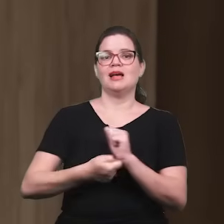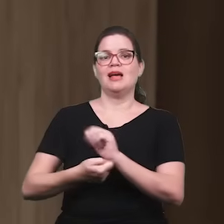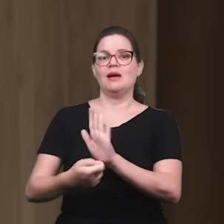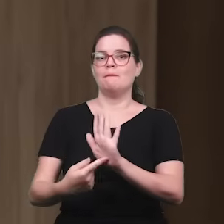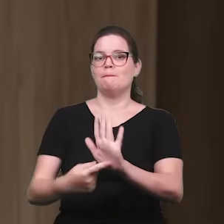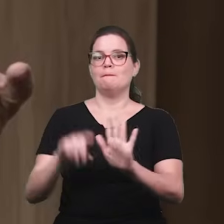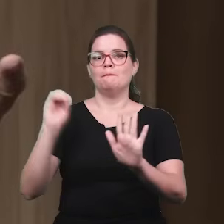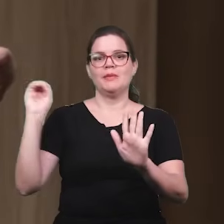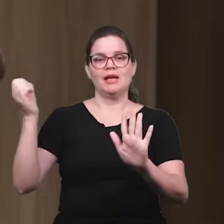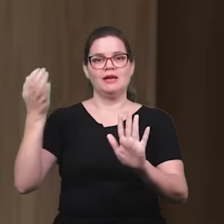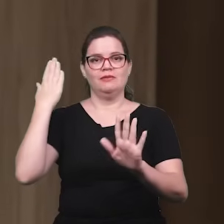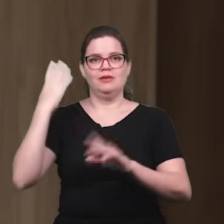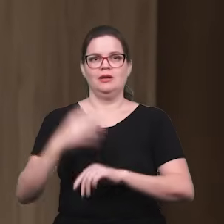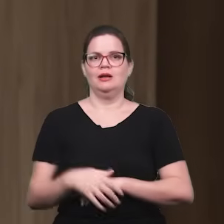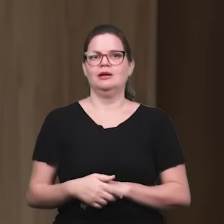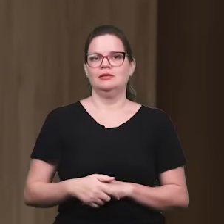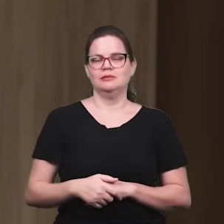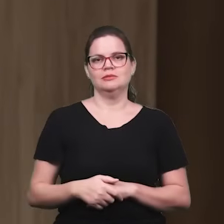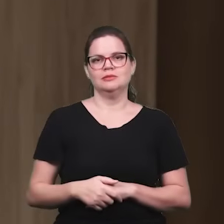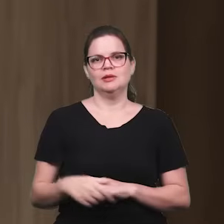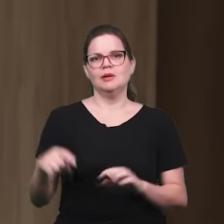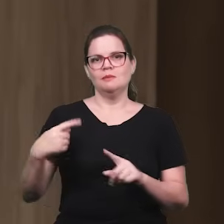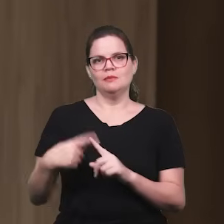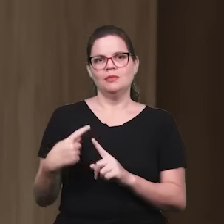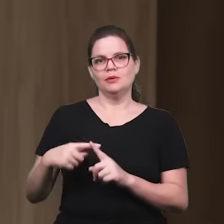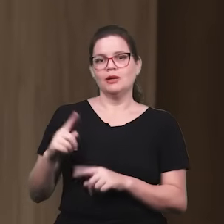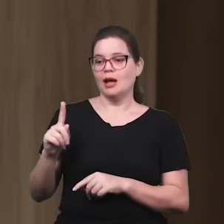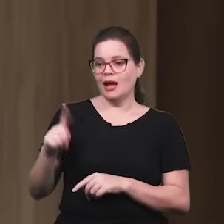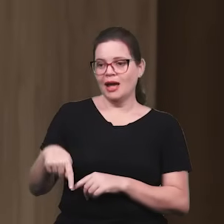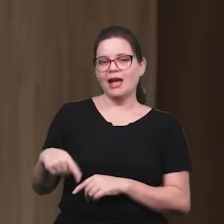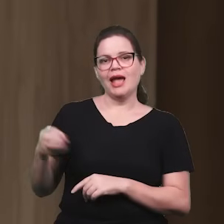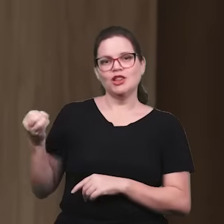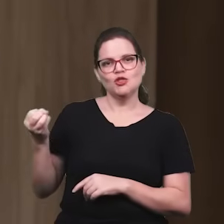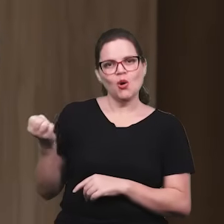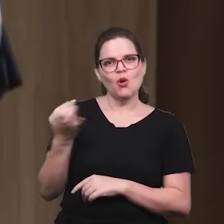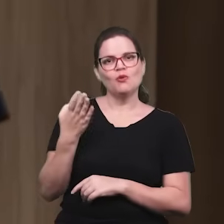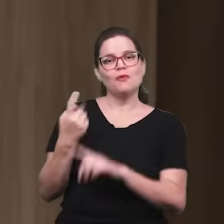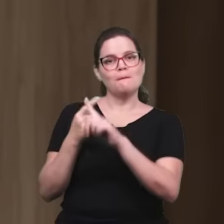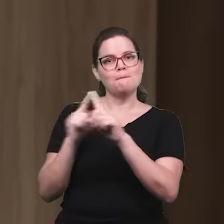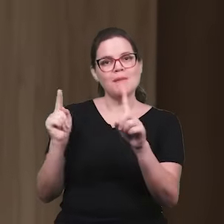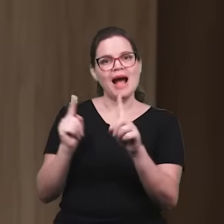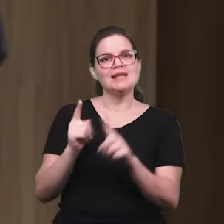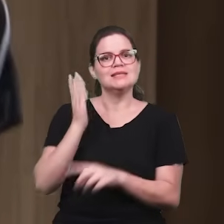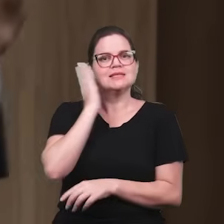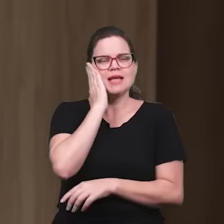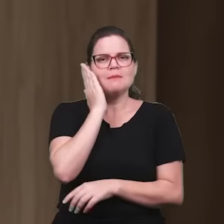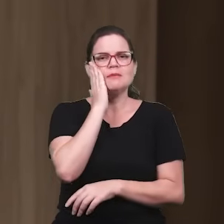Ou era algo novo, mas que não era tão novo, né? Mostrando uma